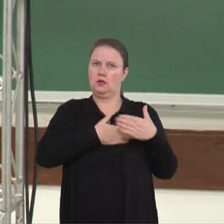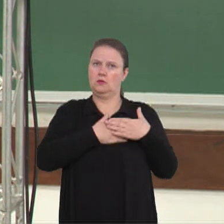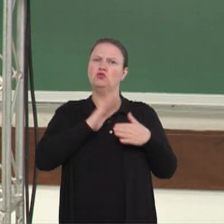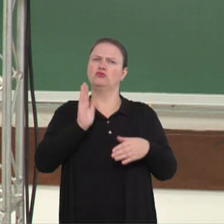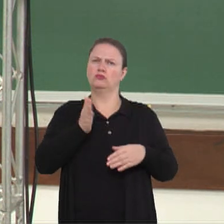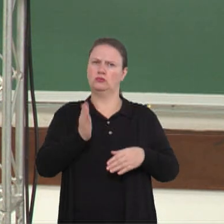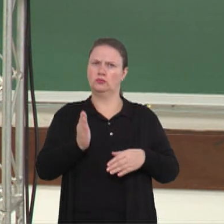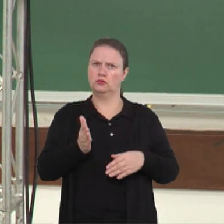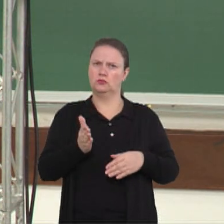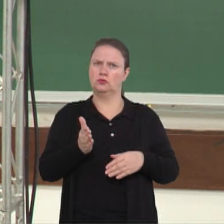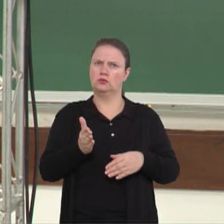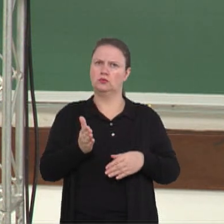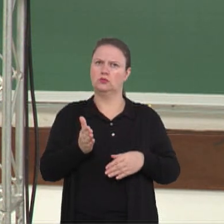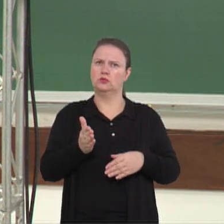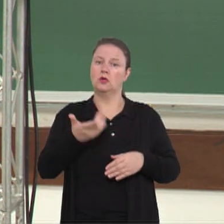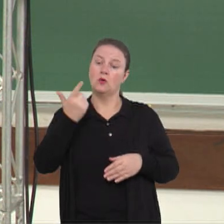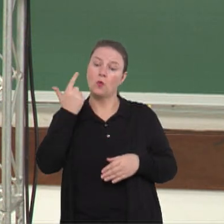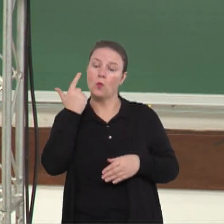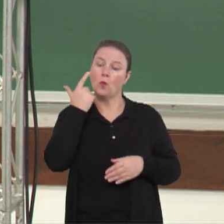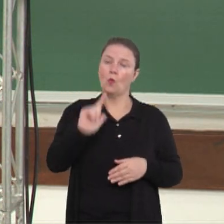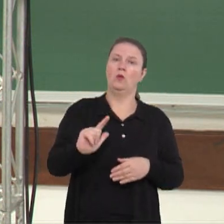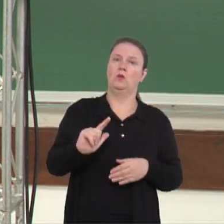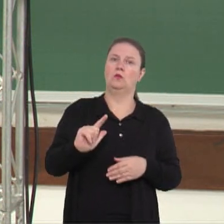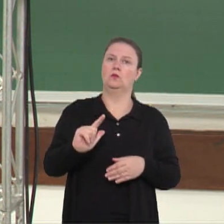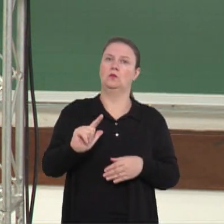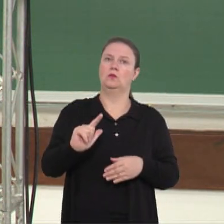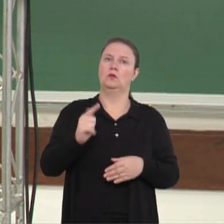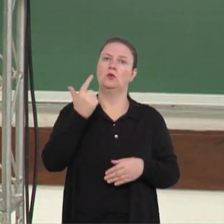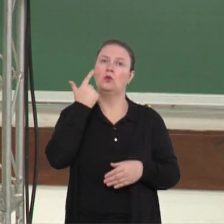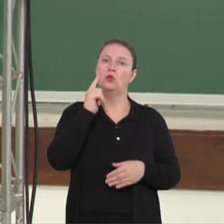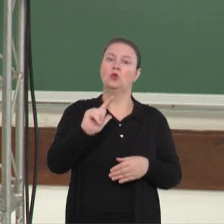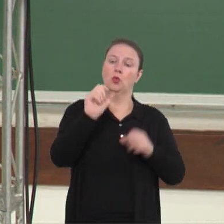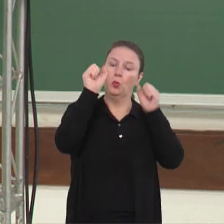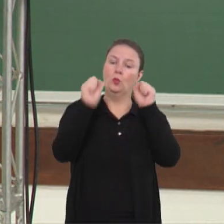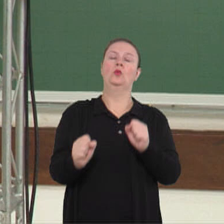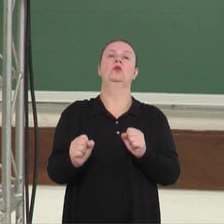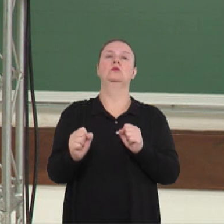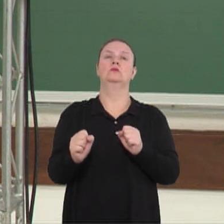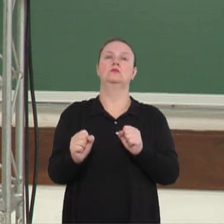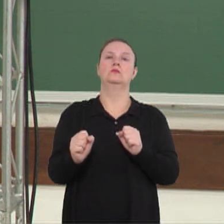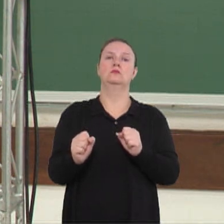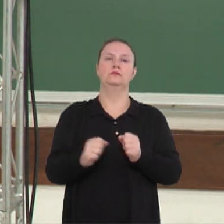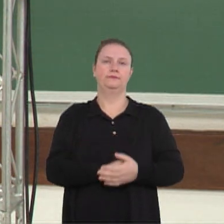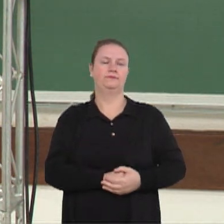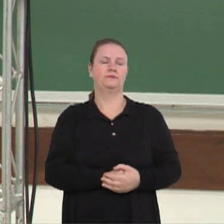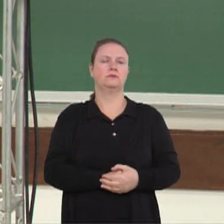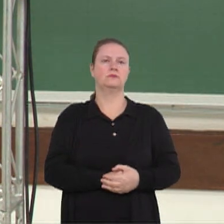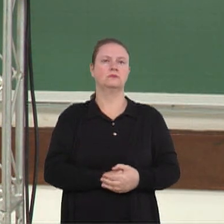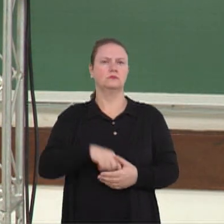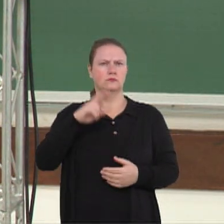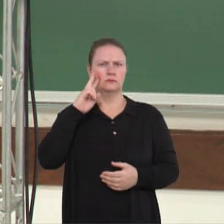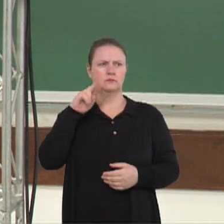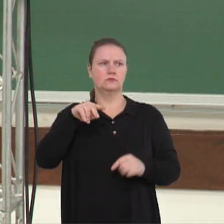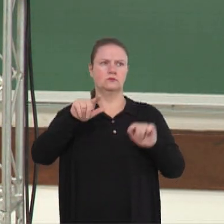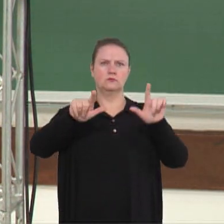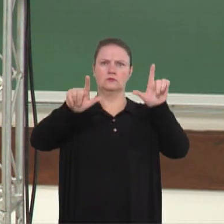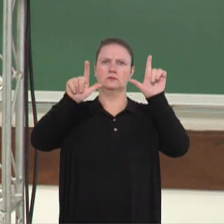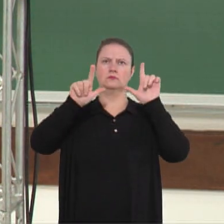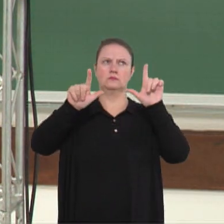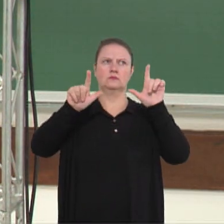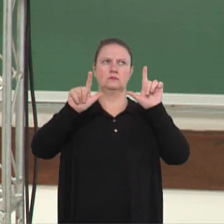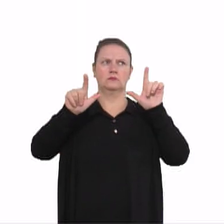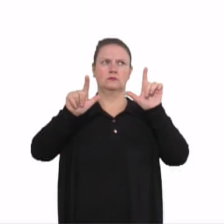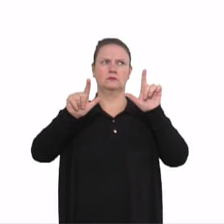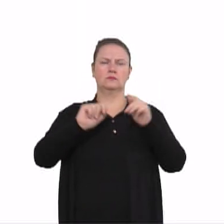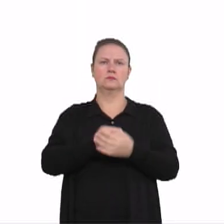que significa poder o conseguir ok vamos dar uma olhada pelo quadro aqui comigo rapidinho quando eu falo do verbo